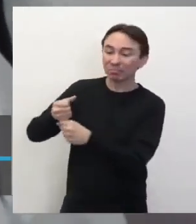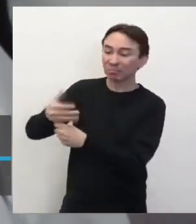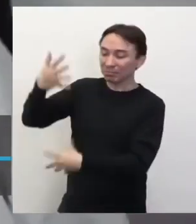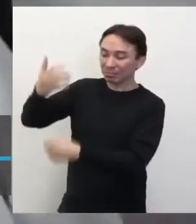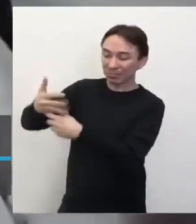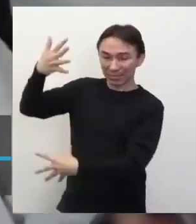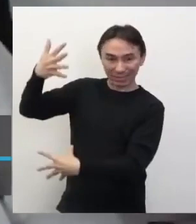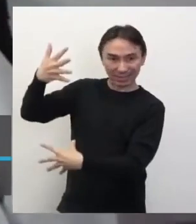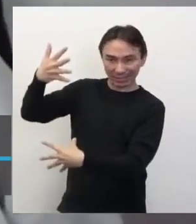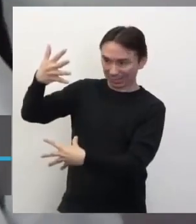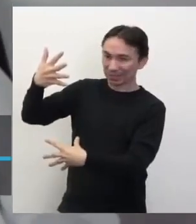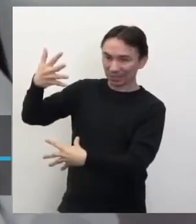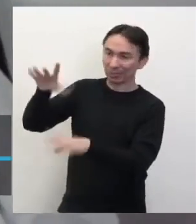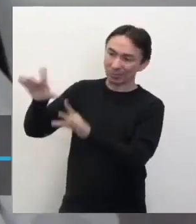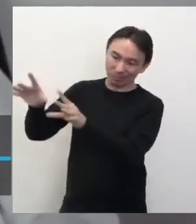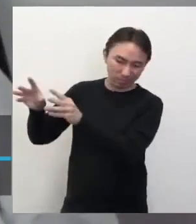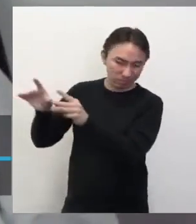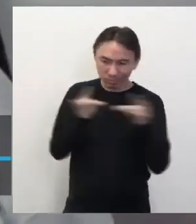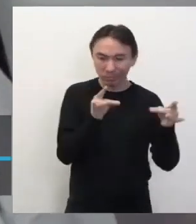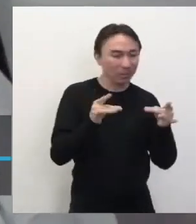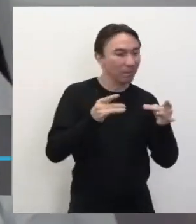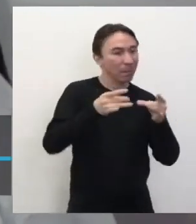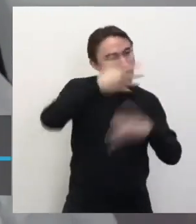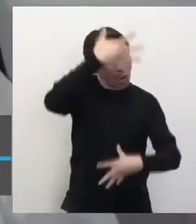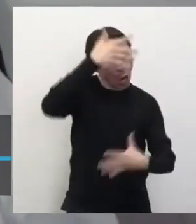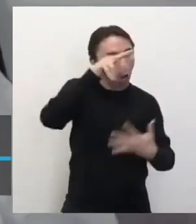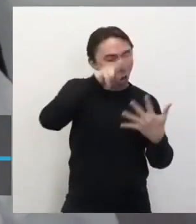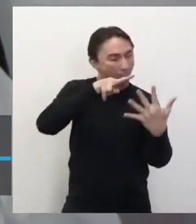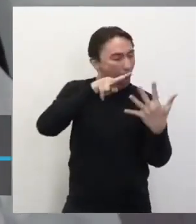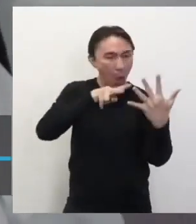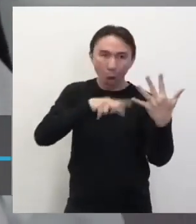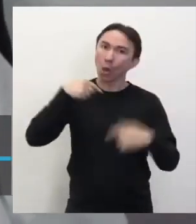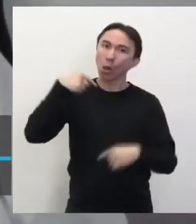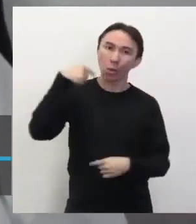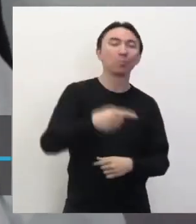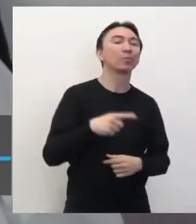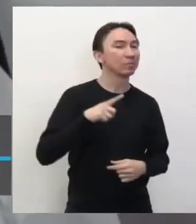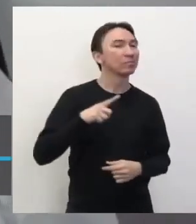com o chat na minha mão também, já dando uma olhada aqui. E assim,